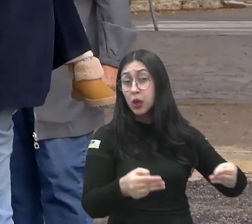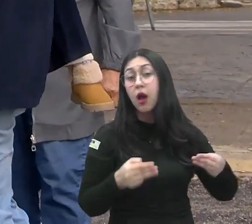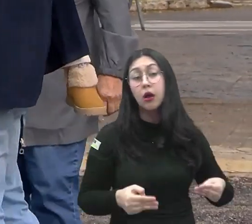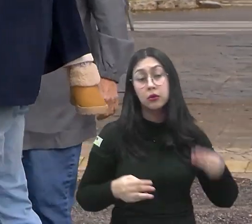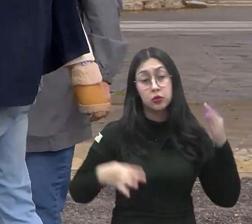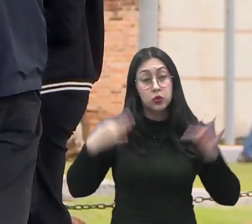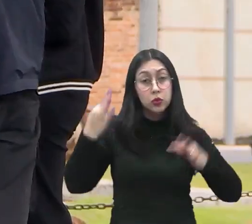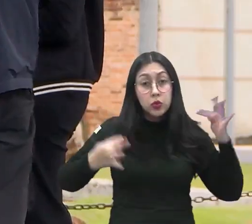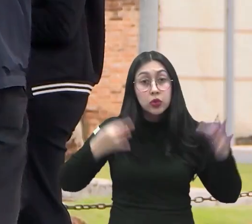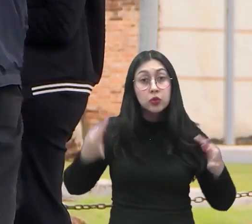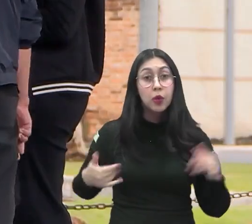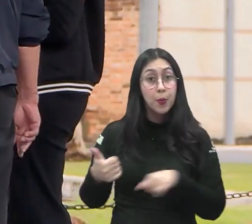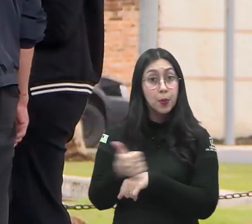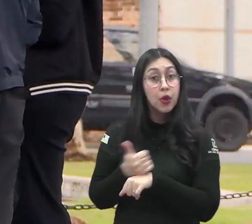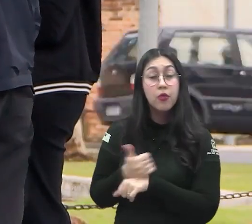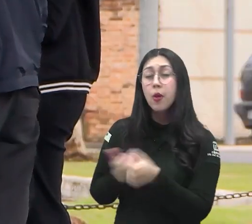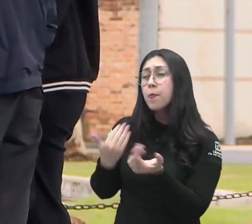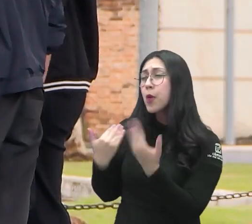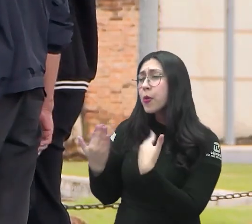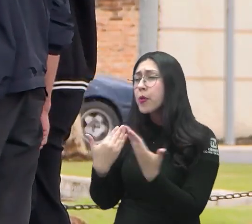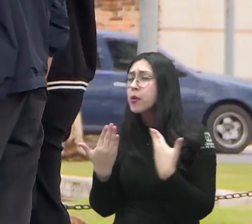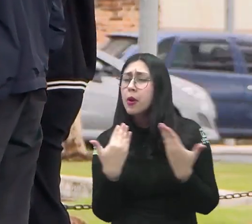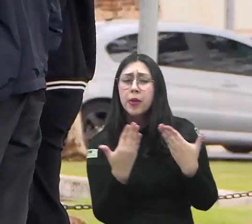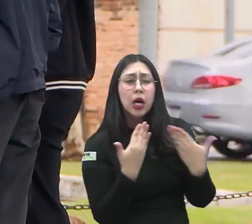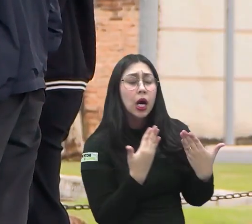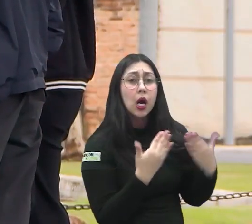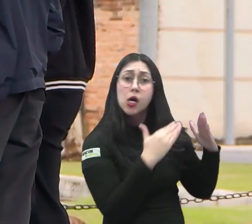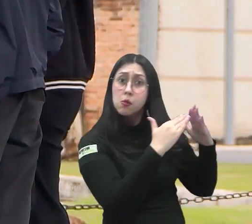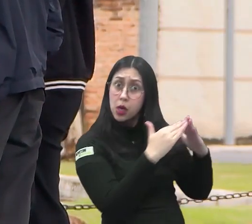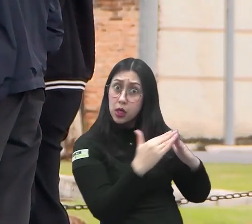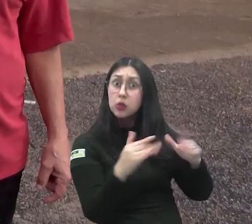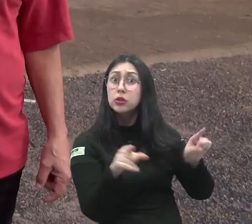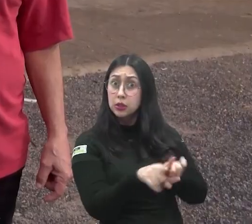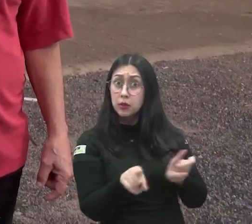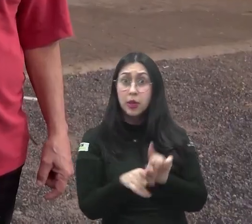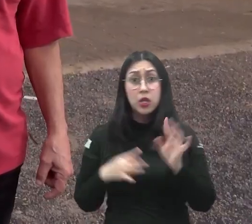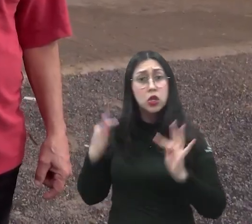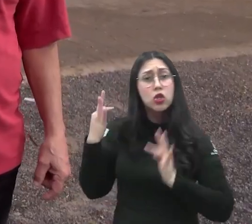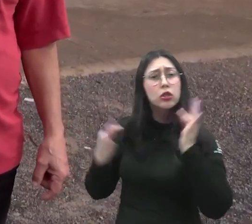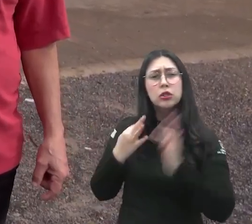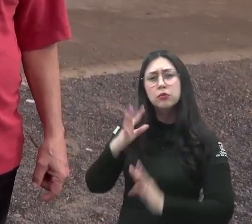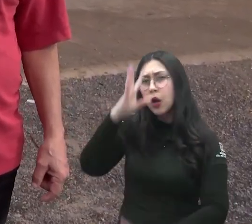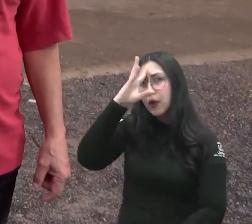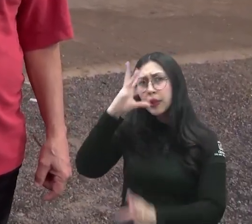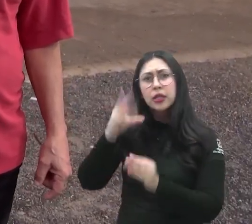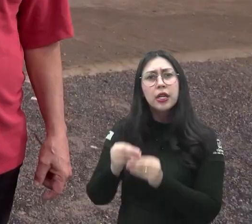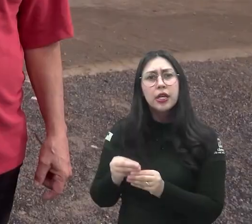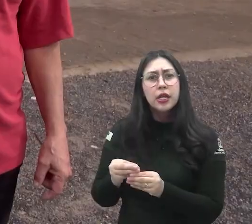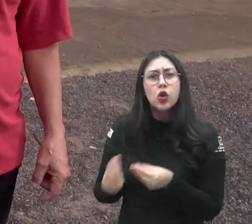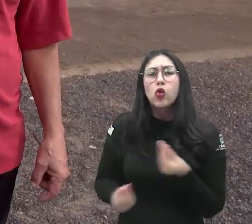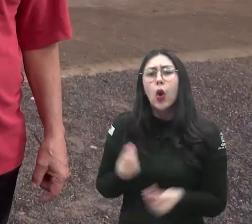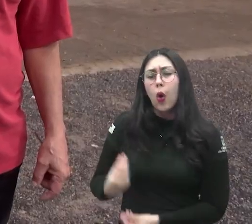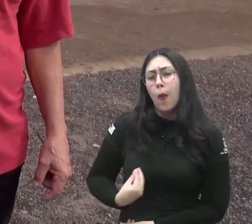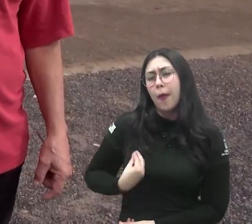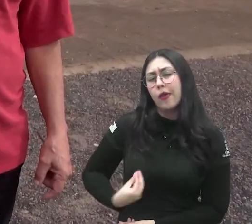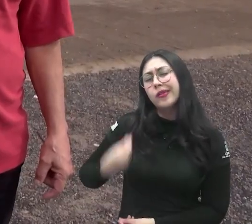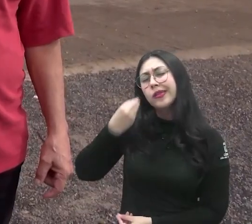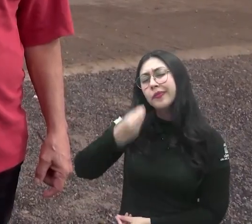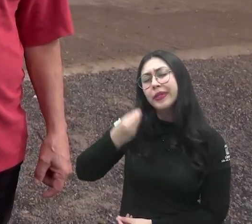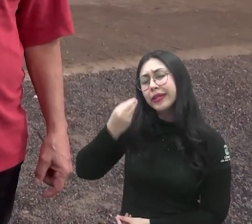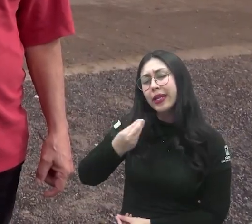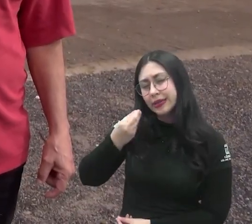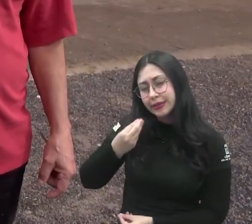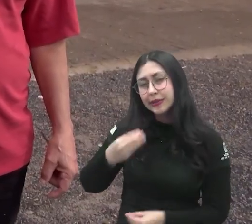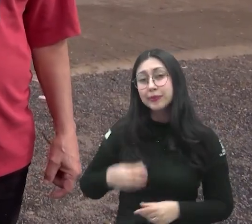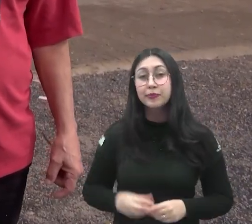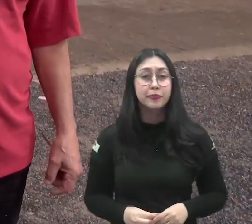Ministério do Turismo. A pesquisadora conversa com moradores e turistas para compreender a experiência de quem vive ou